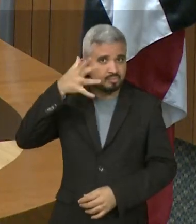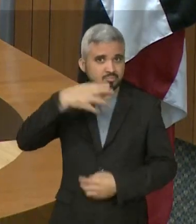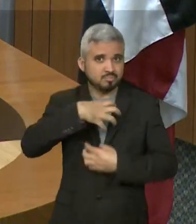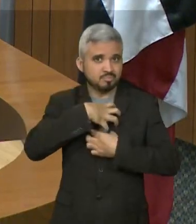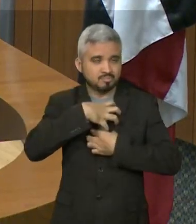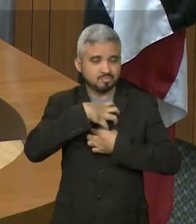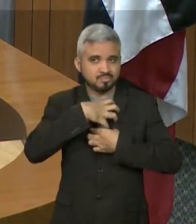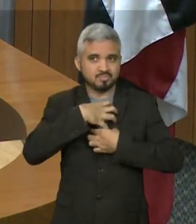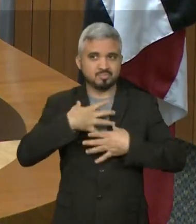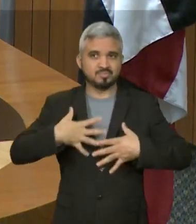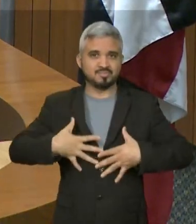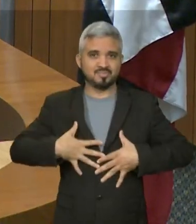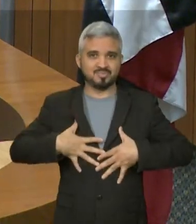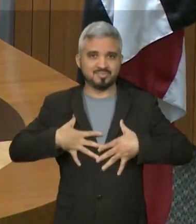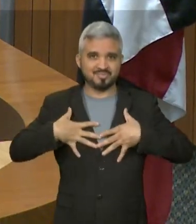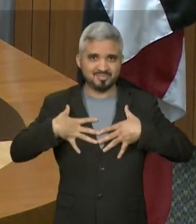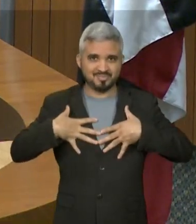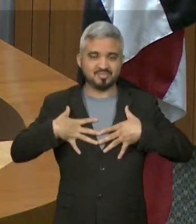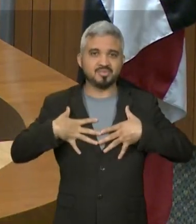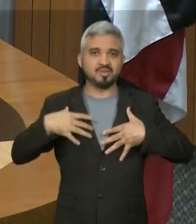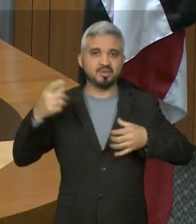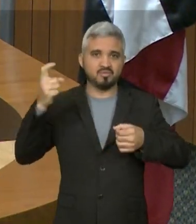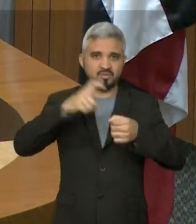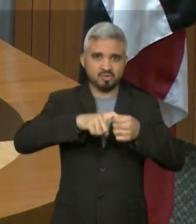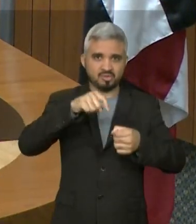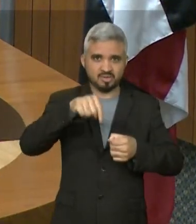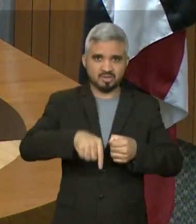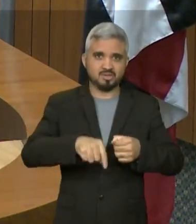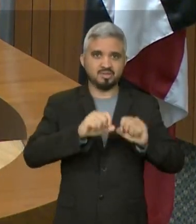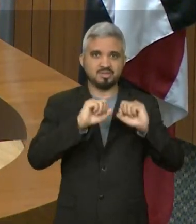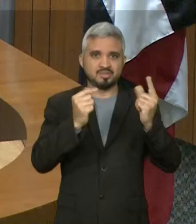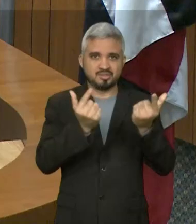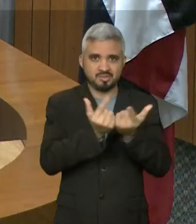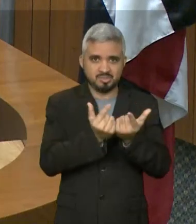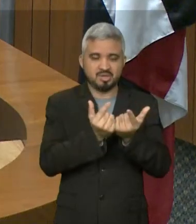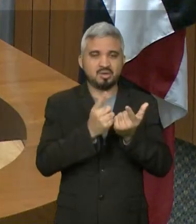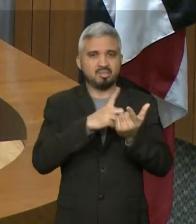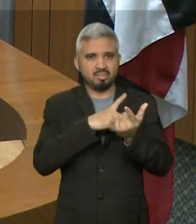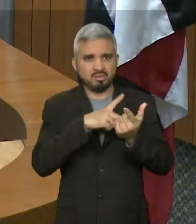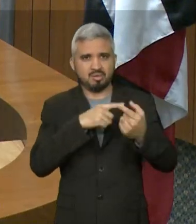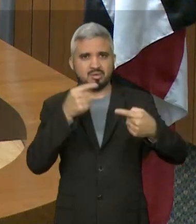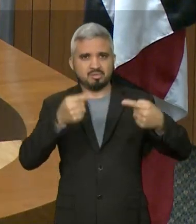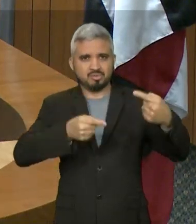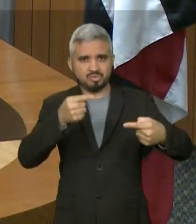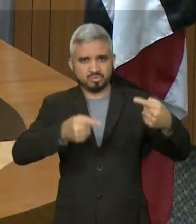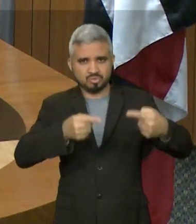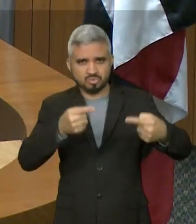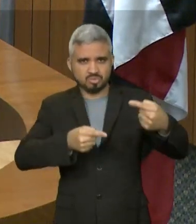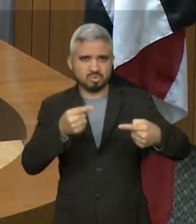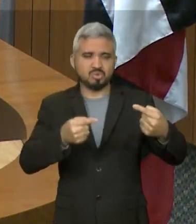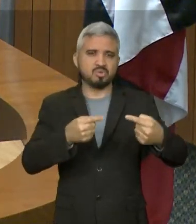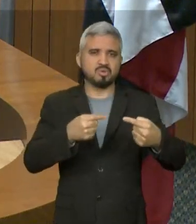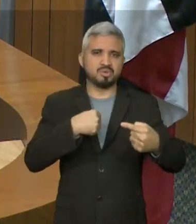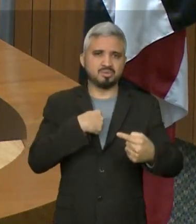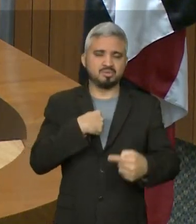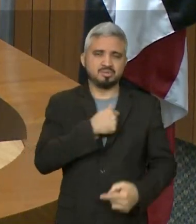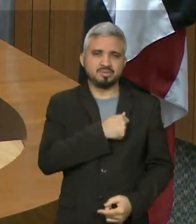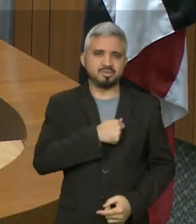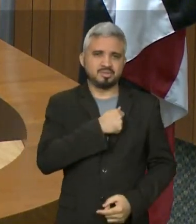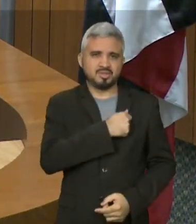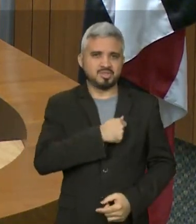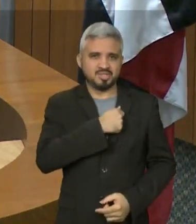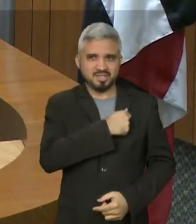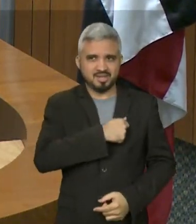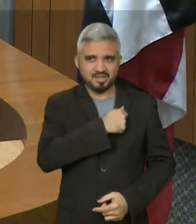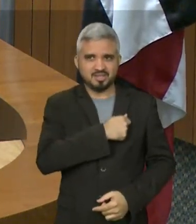grandes debates, grandes discussões, discussões essas produtivas, que estava com muita saudade, deputado Rodrigo Lago, de